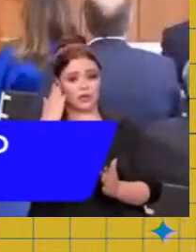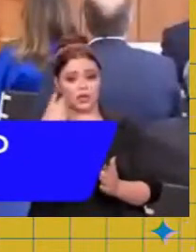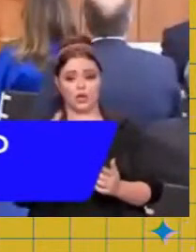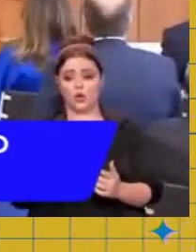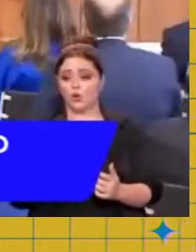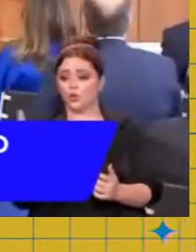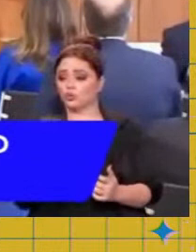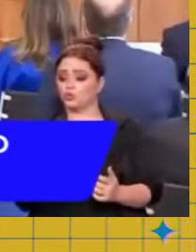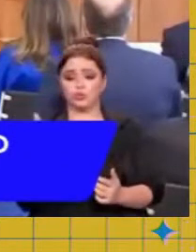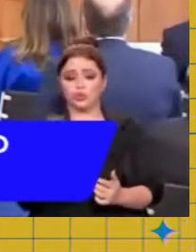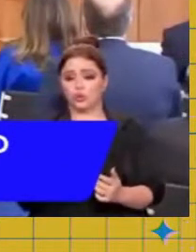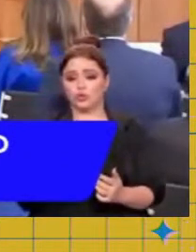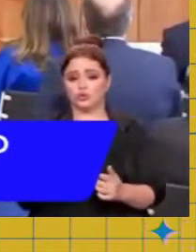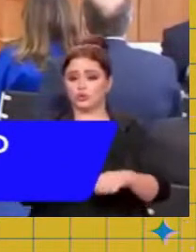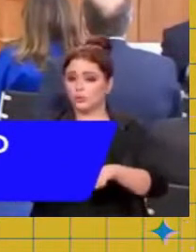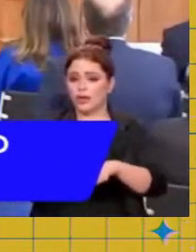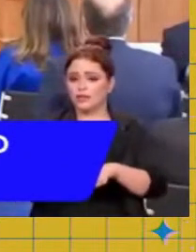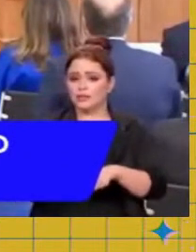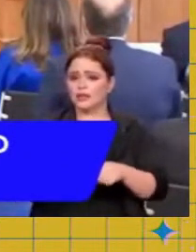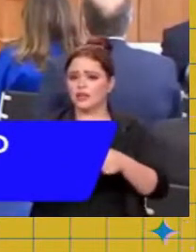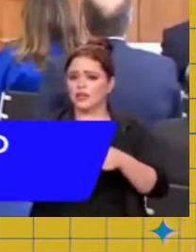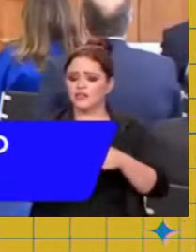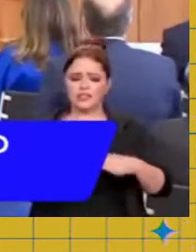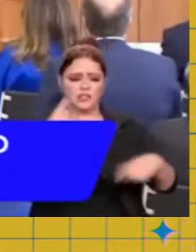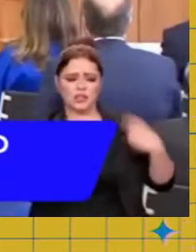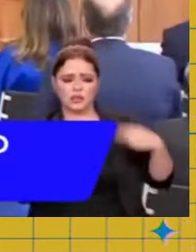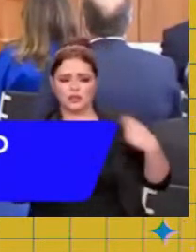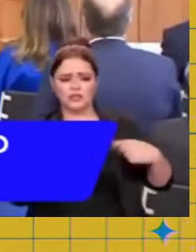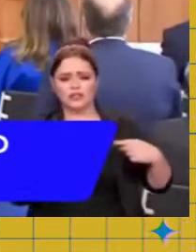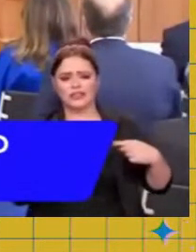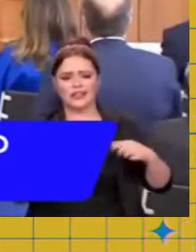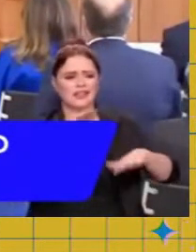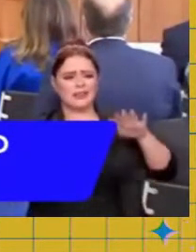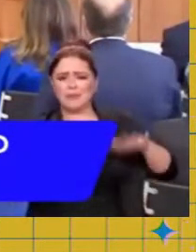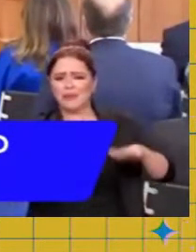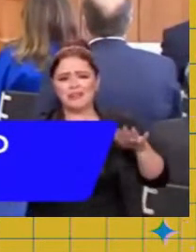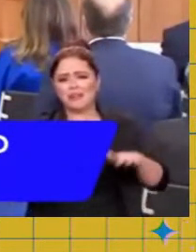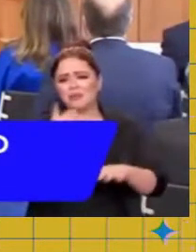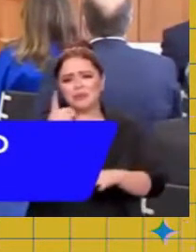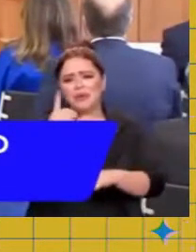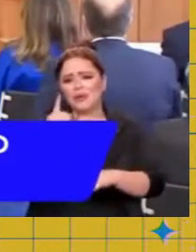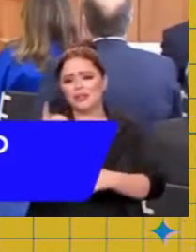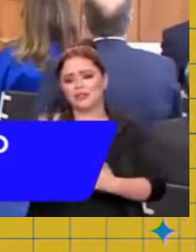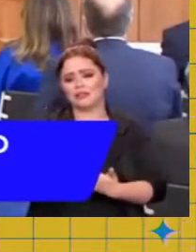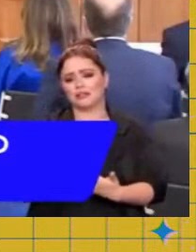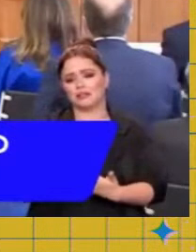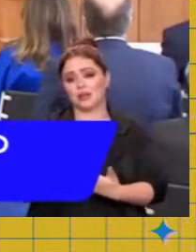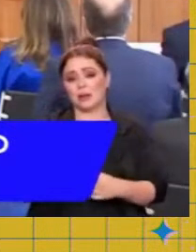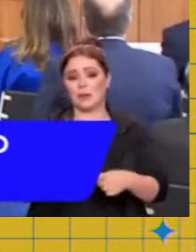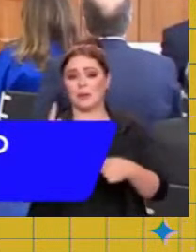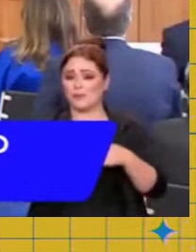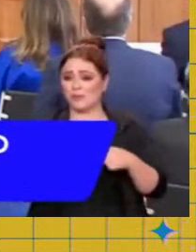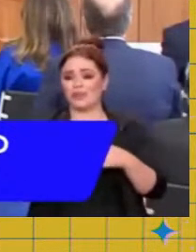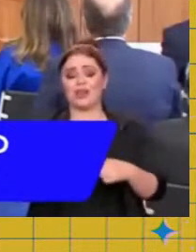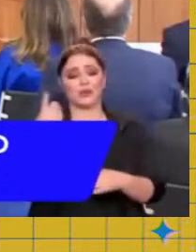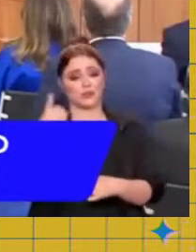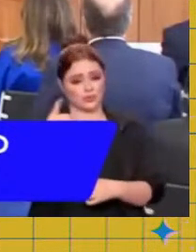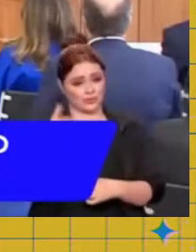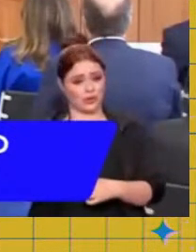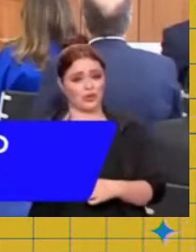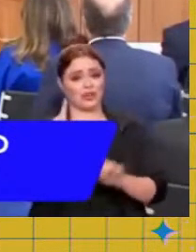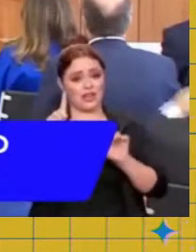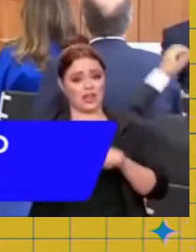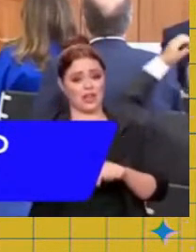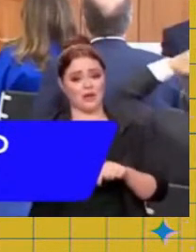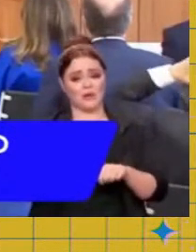os nossos países para que a gente possa fazer negócio sem precisar ficar dependendo do dólar até porque o dólar só um